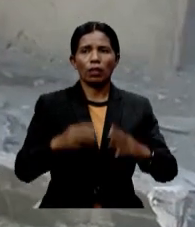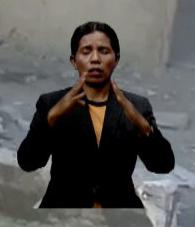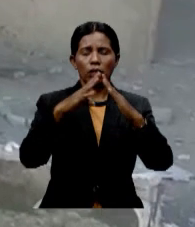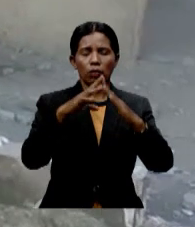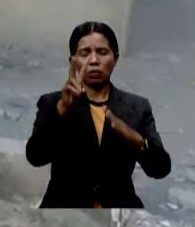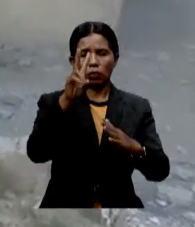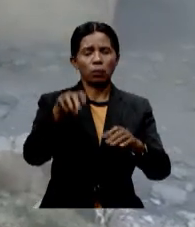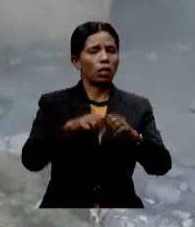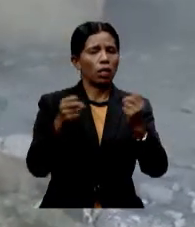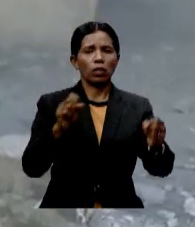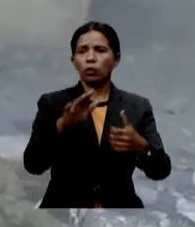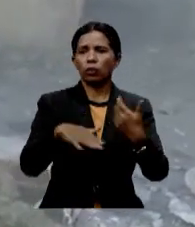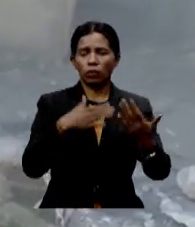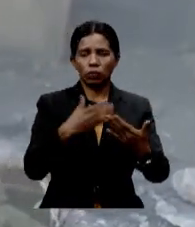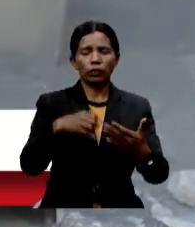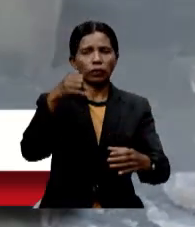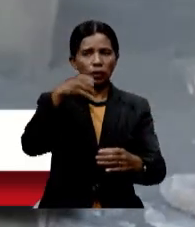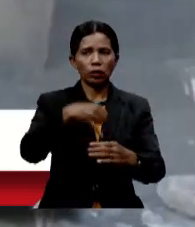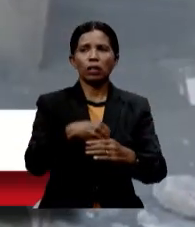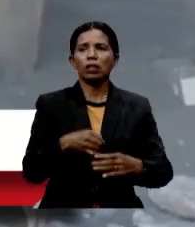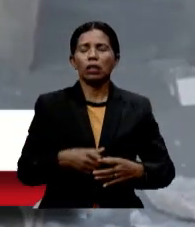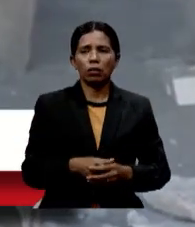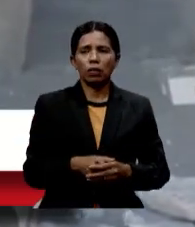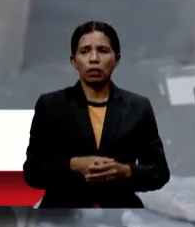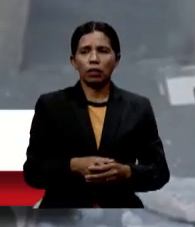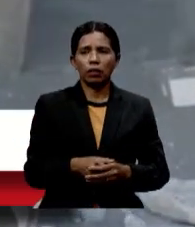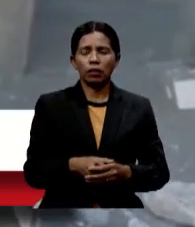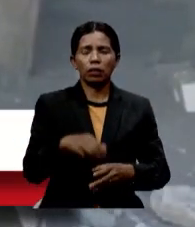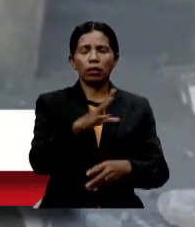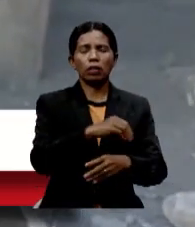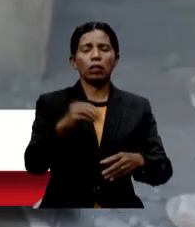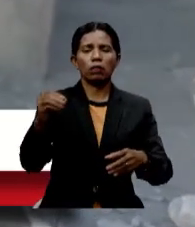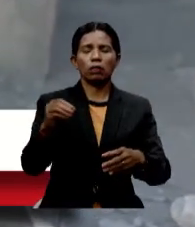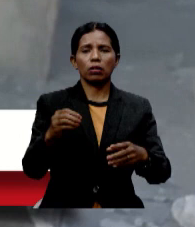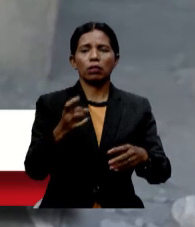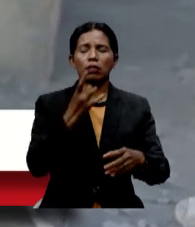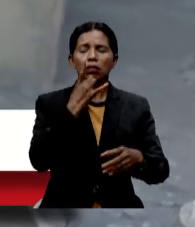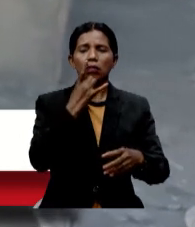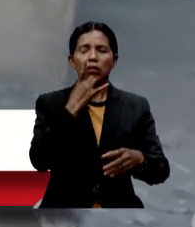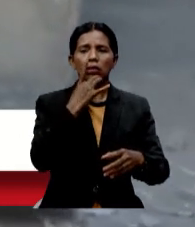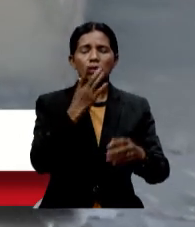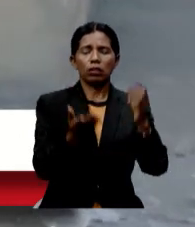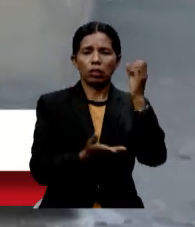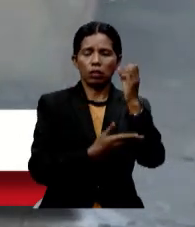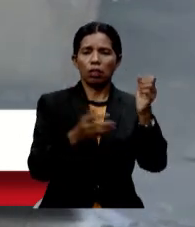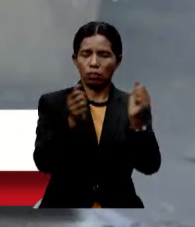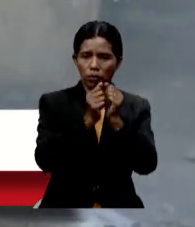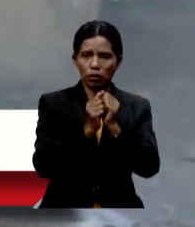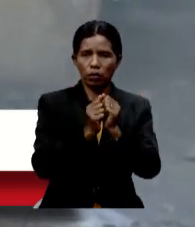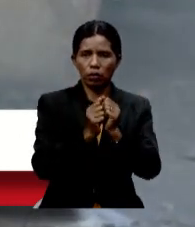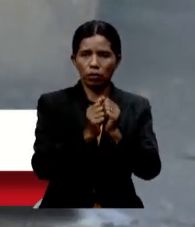a total e inclui ring listriknya e sanoluresing ya